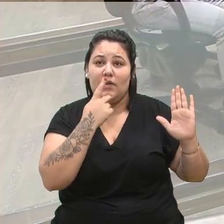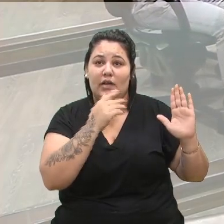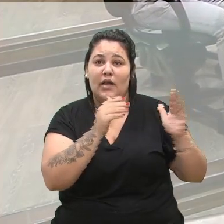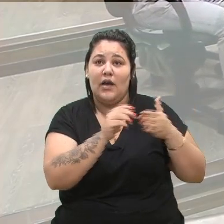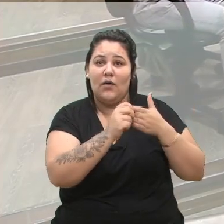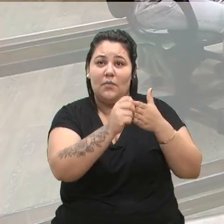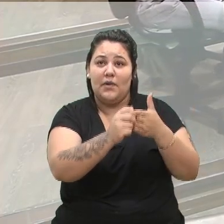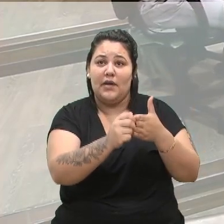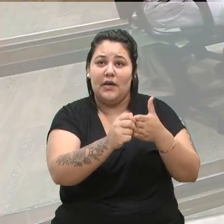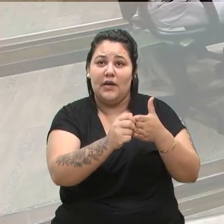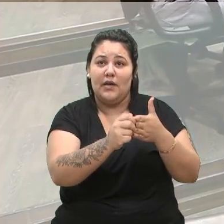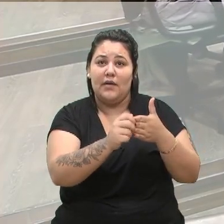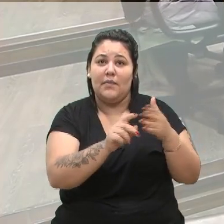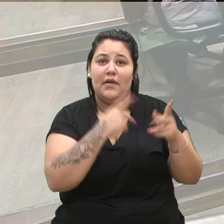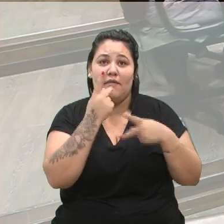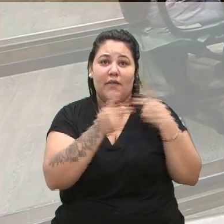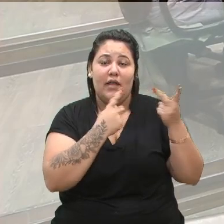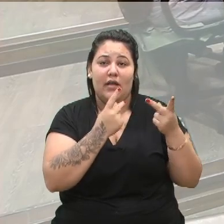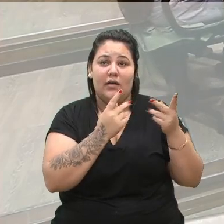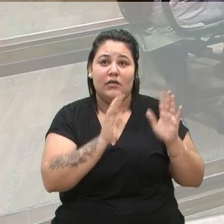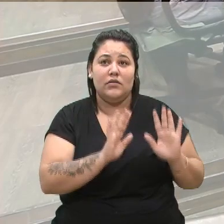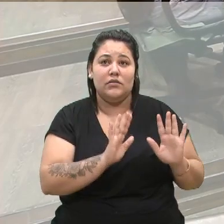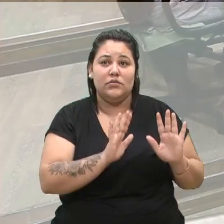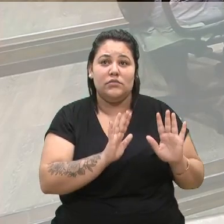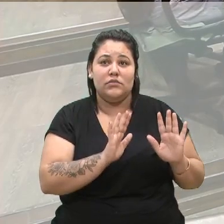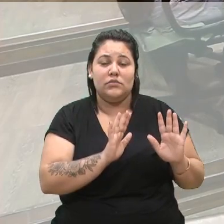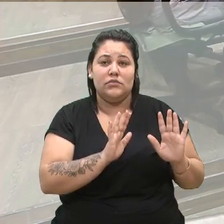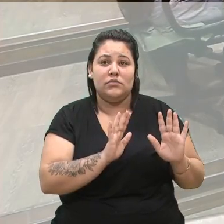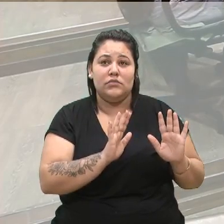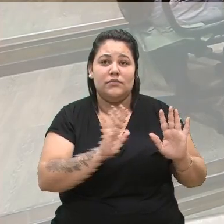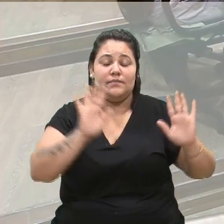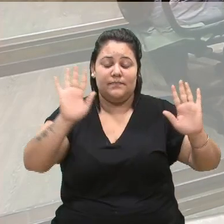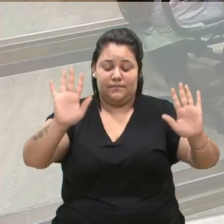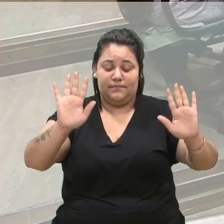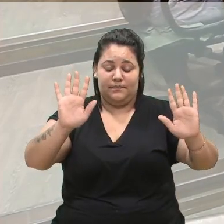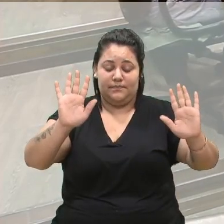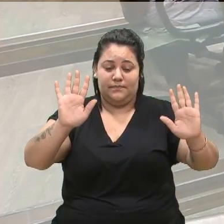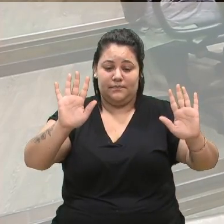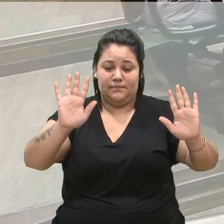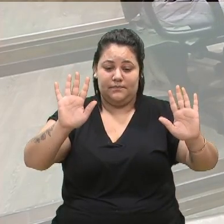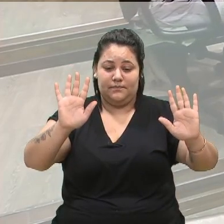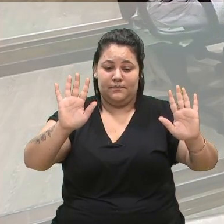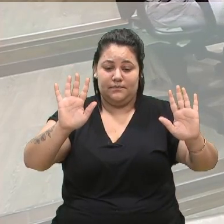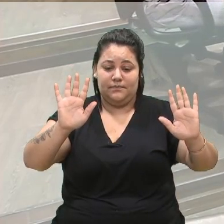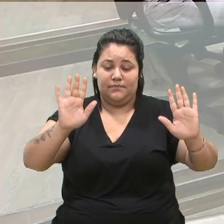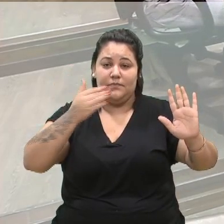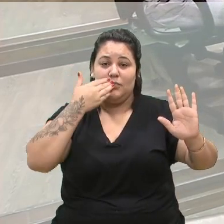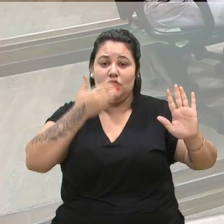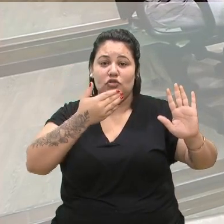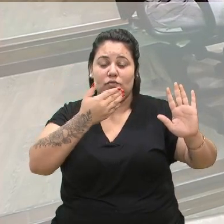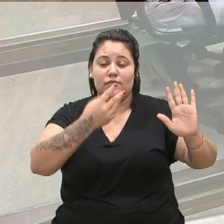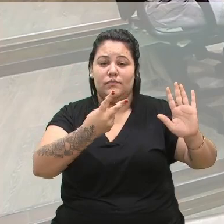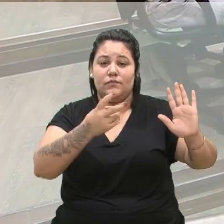eu falei que... Vereador, qual é a questão de ordem? 209. Qual é a sua solicitação?